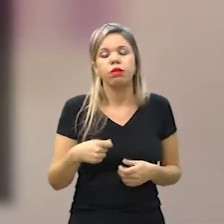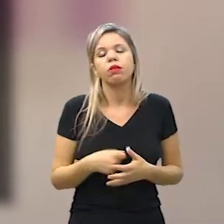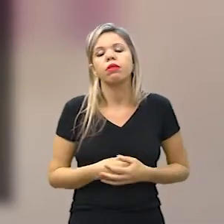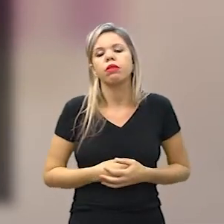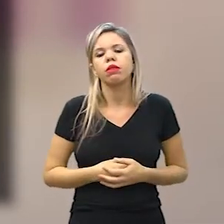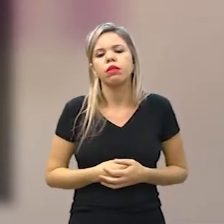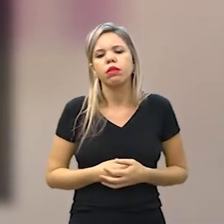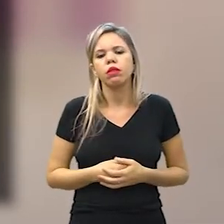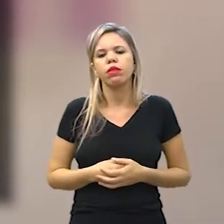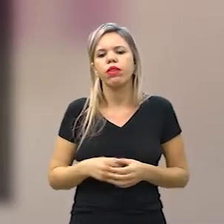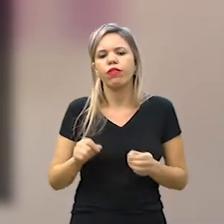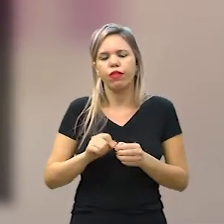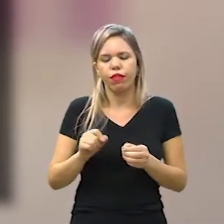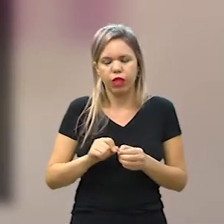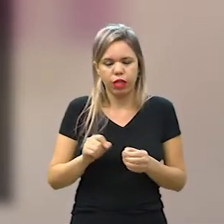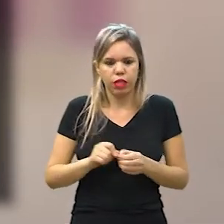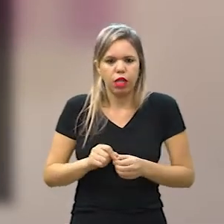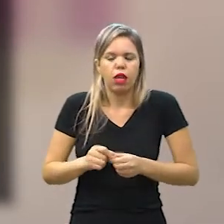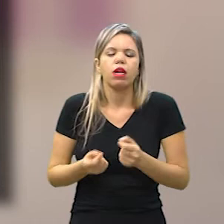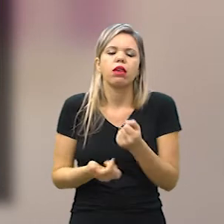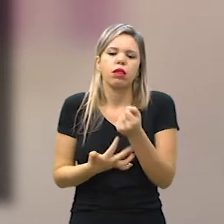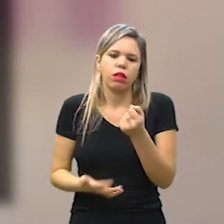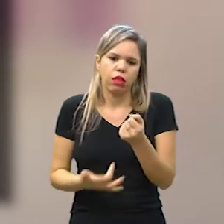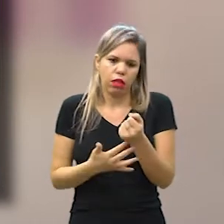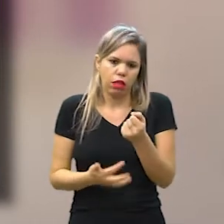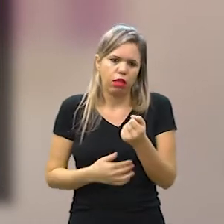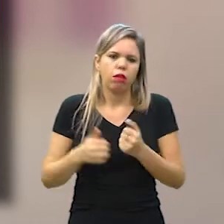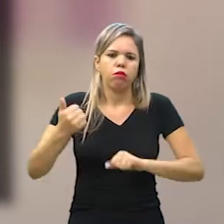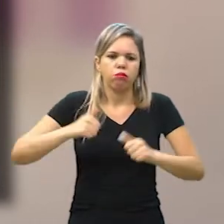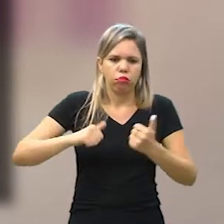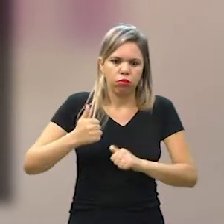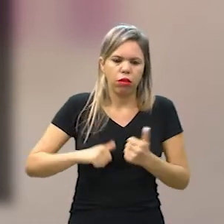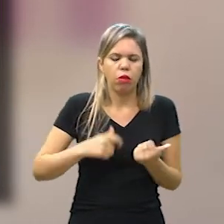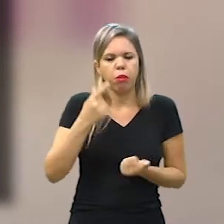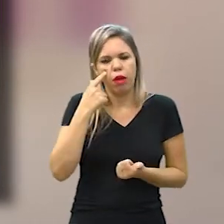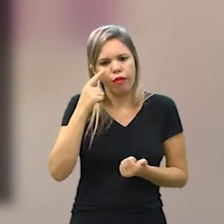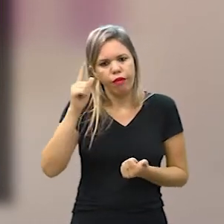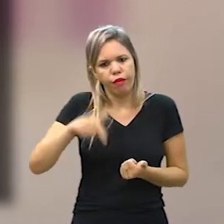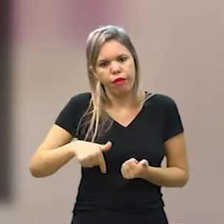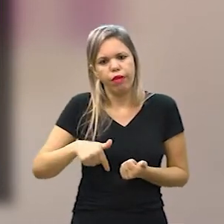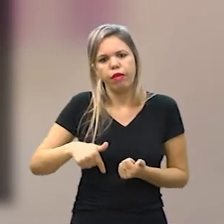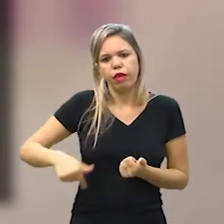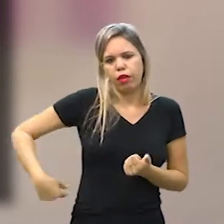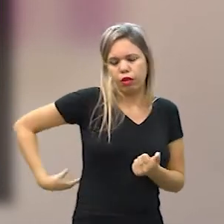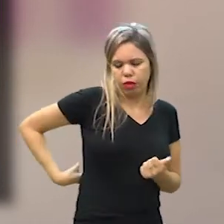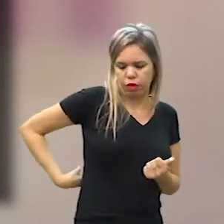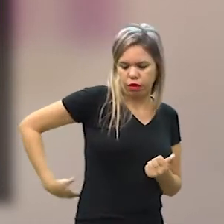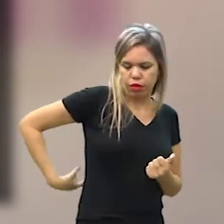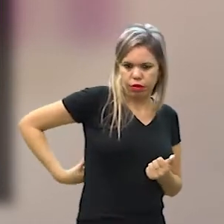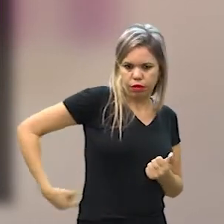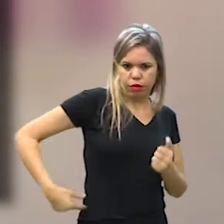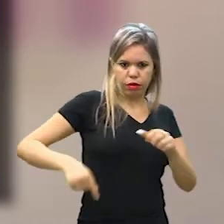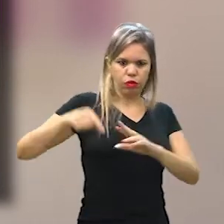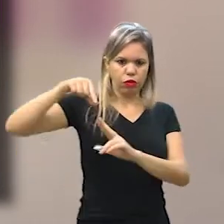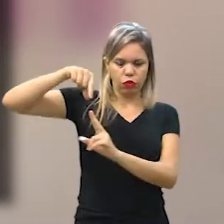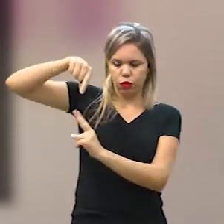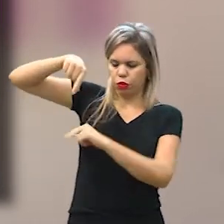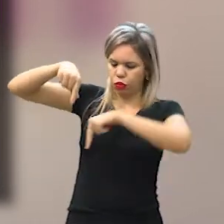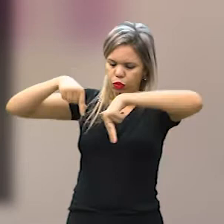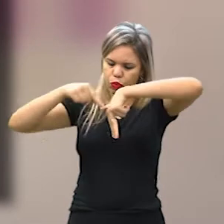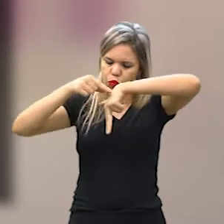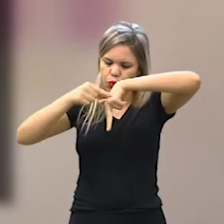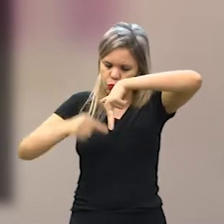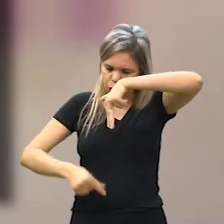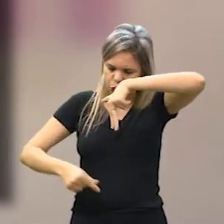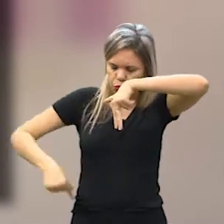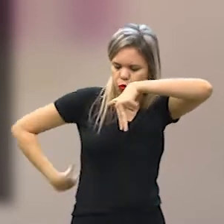deve colher o líquor, tá? Que é um exame que colhe, tira o líquido da espinha da